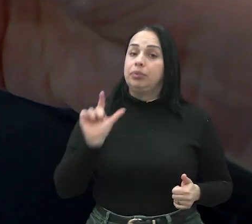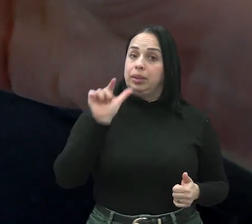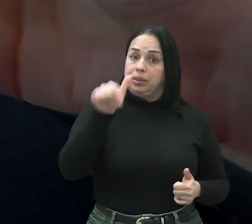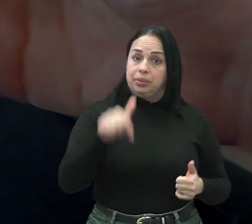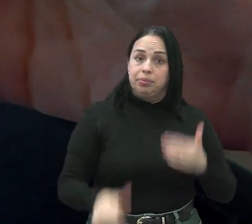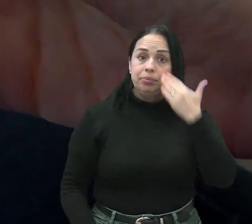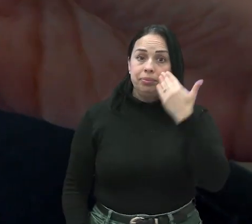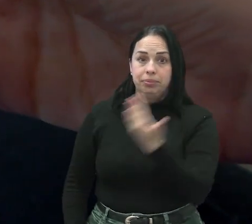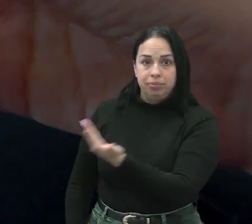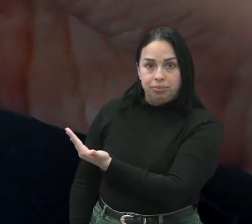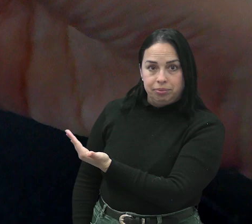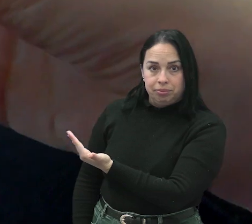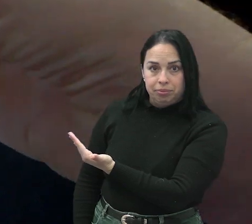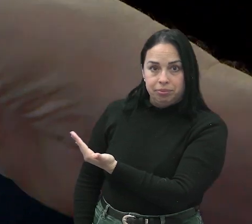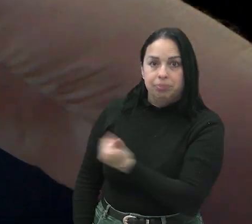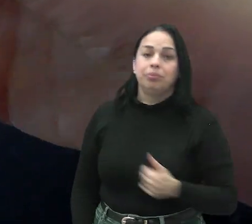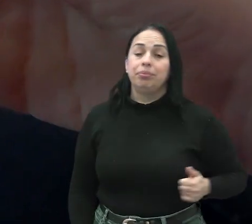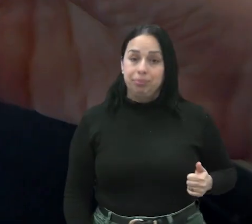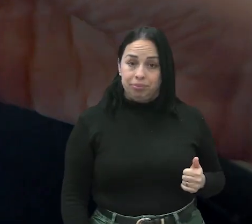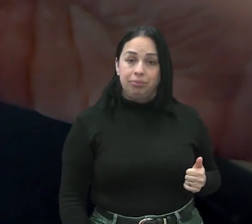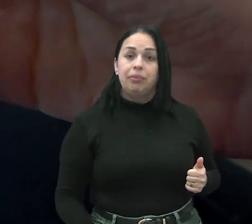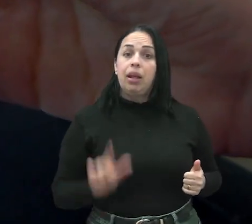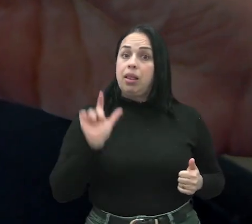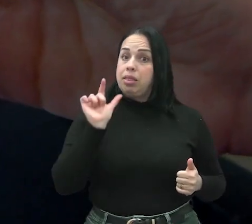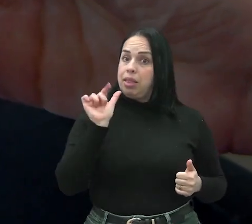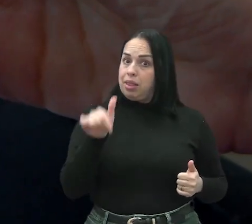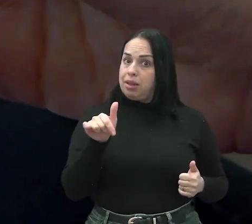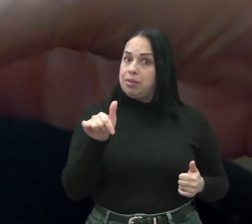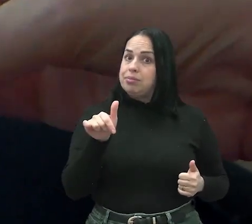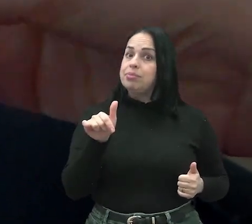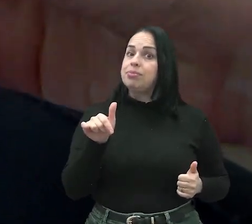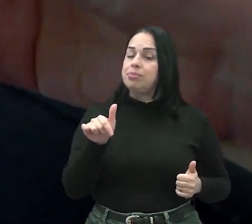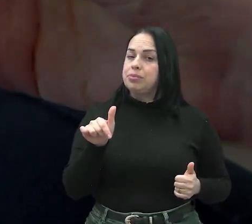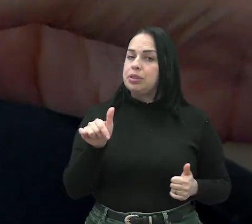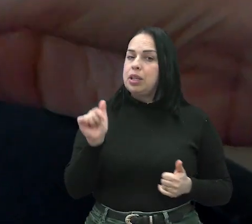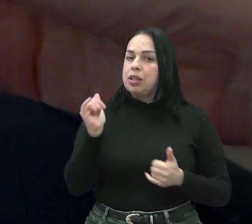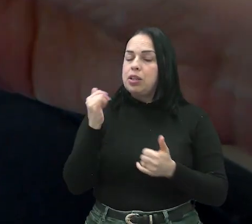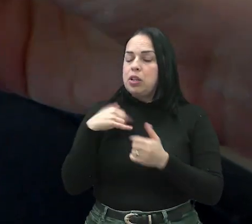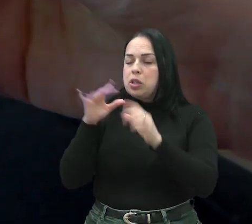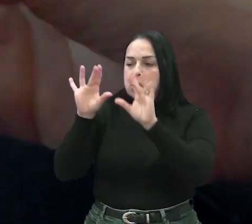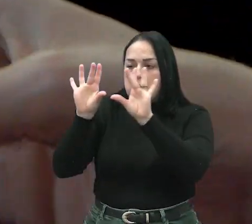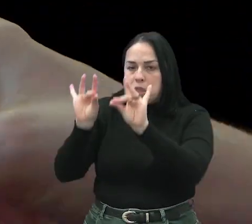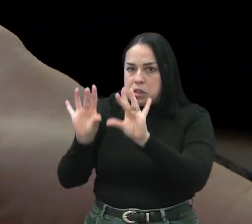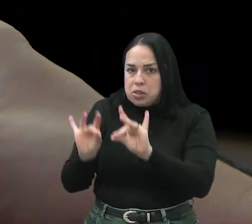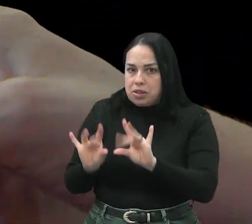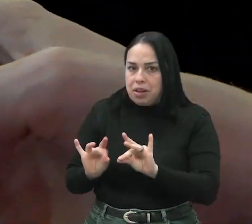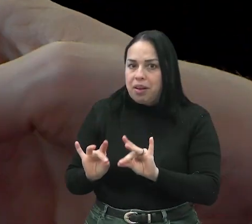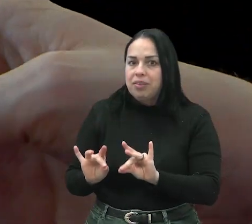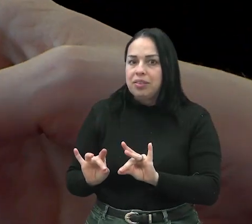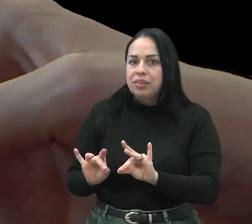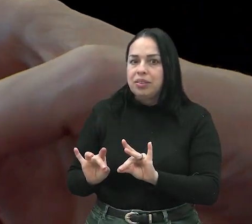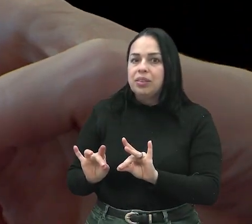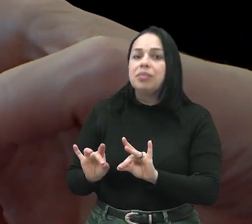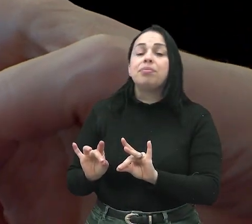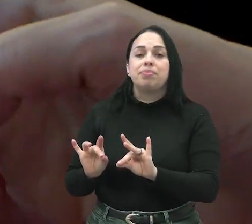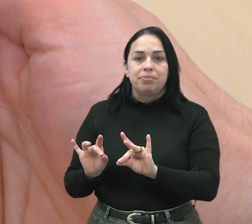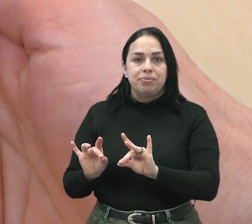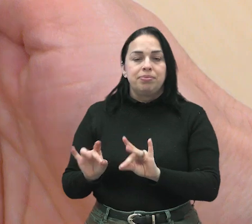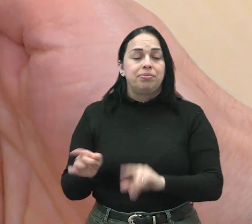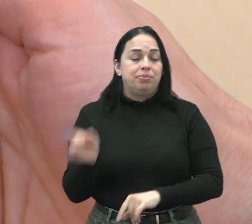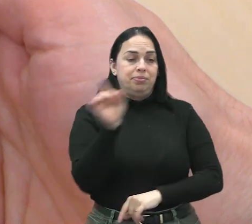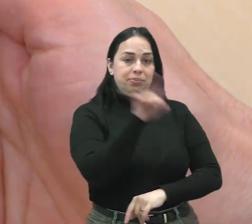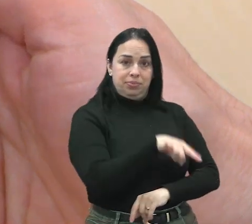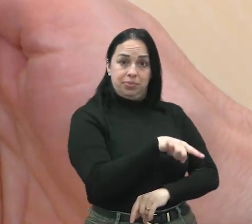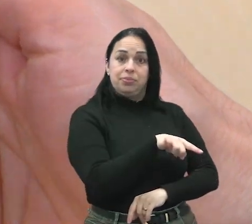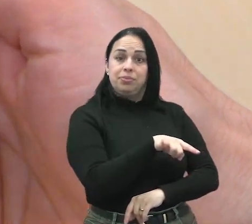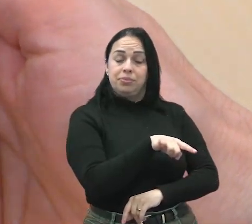Configurações, depois em Sobre o telefone, em seguida clica em Todas as especificações e em Status. Já